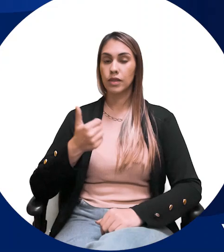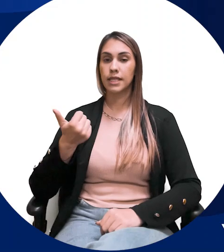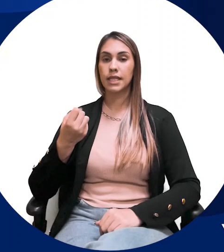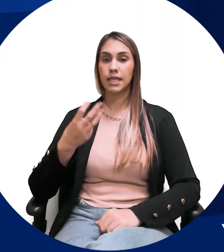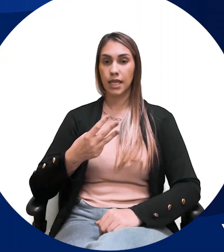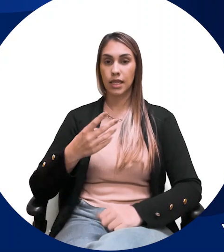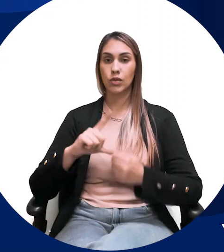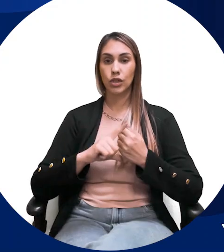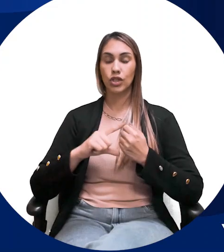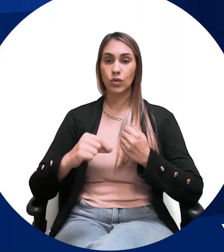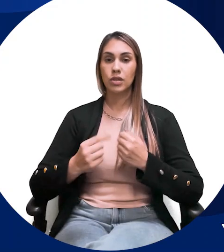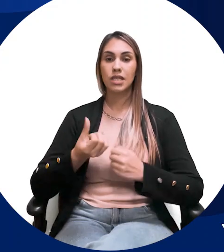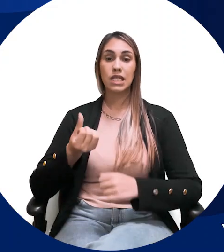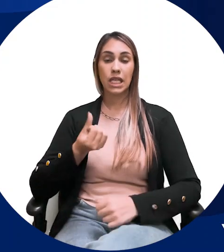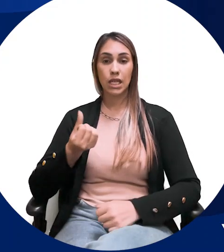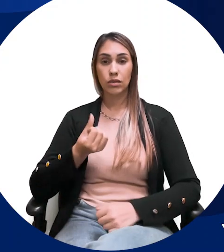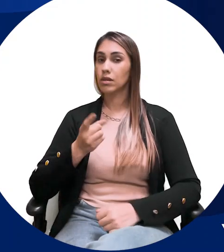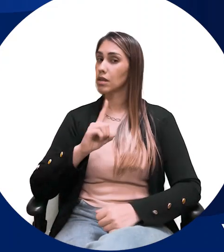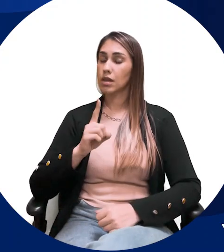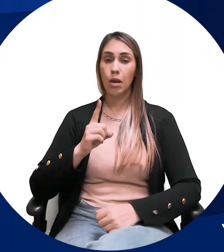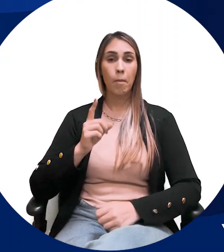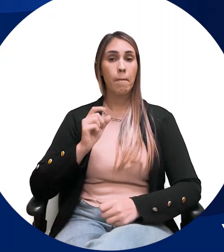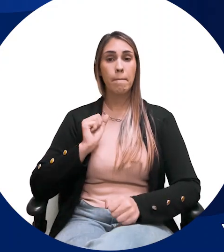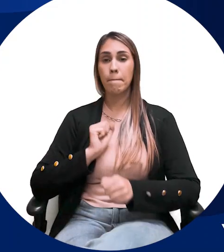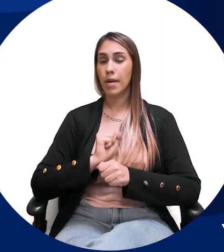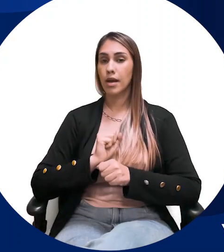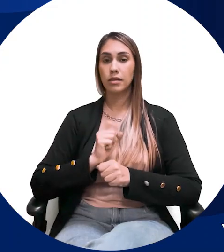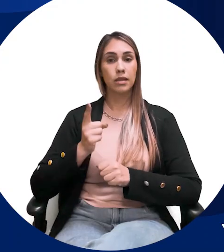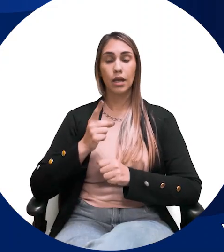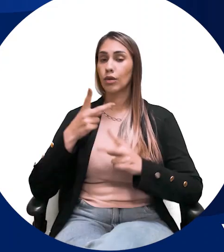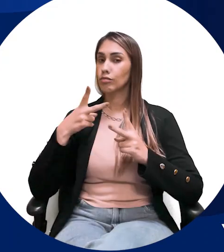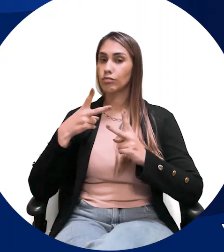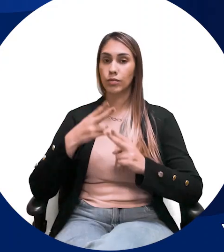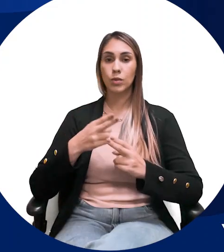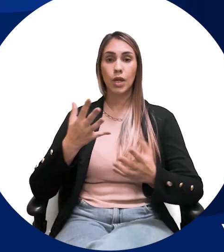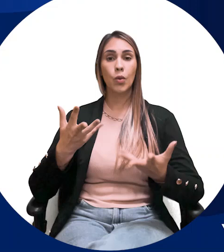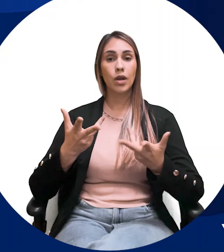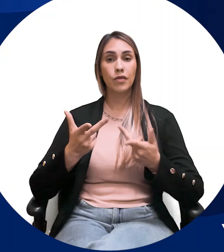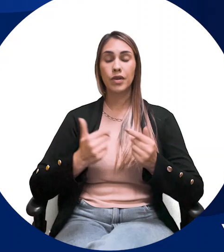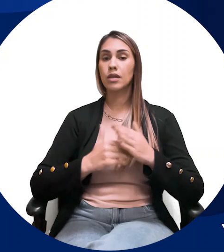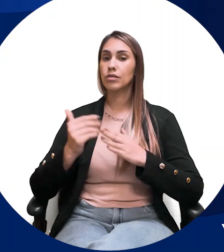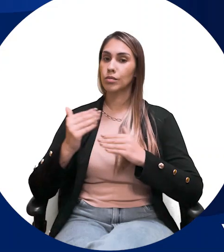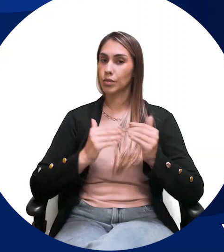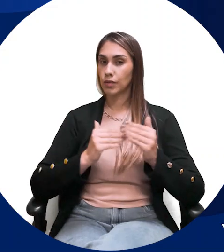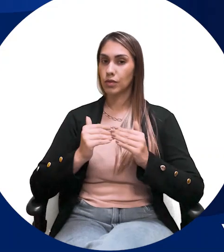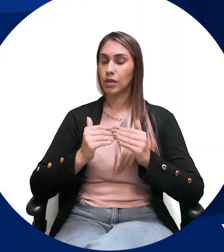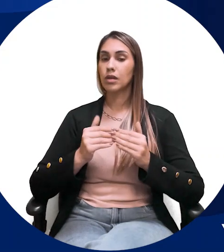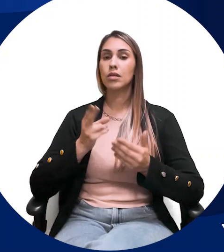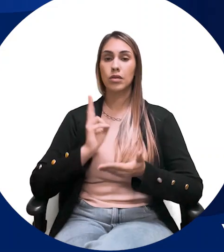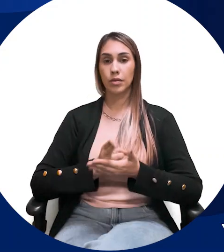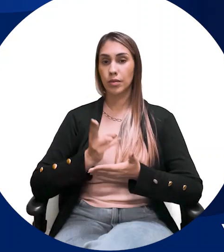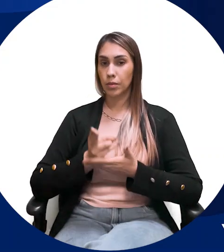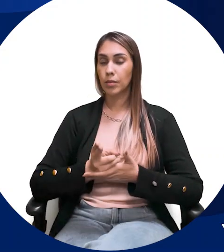incisos 12 e 13 do artigo 6º desta portaria, não interrompe e nem suspende o período de concessão da qualificação